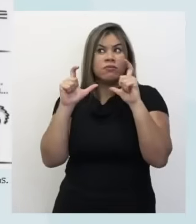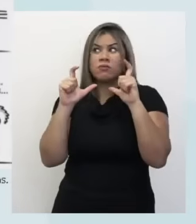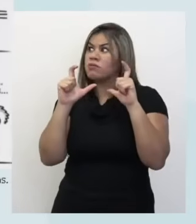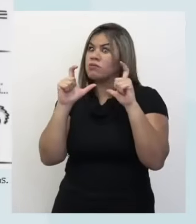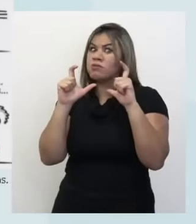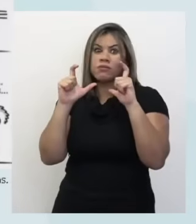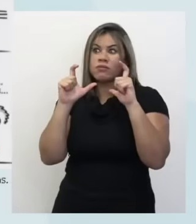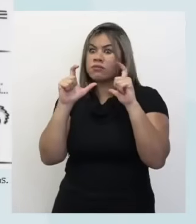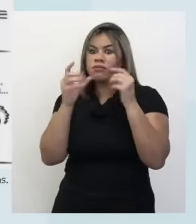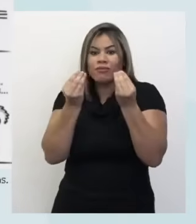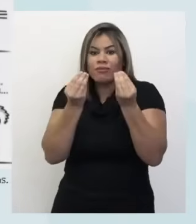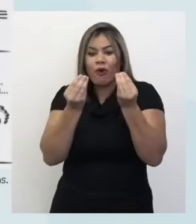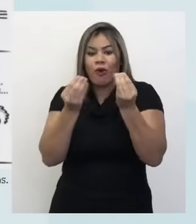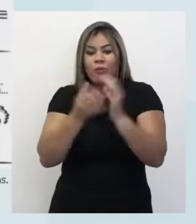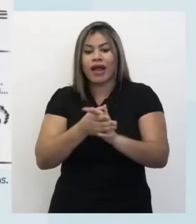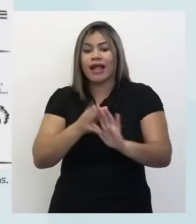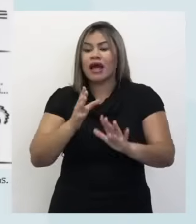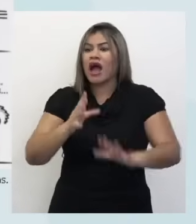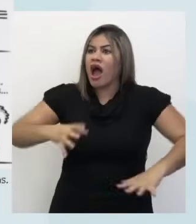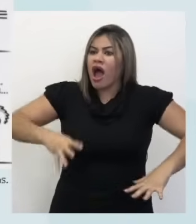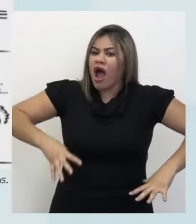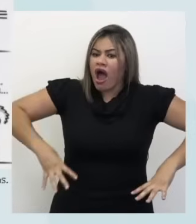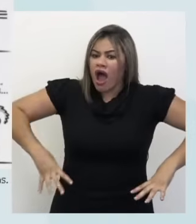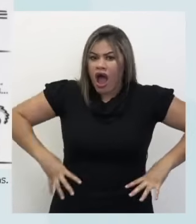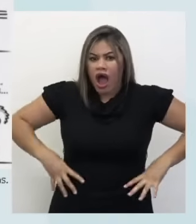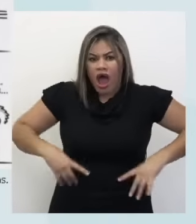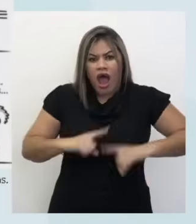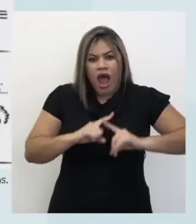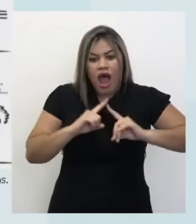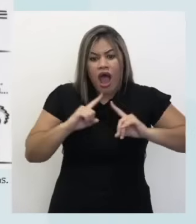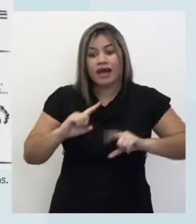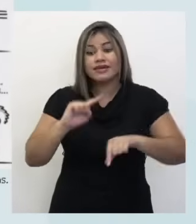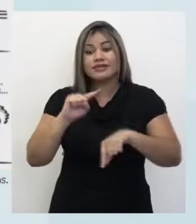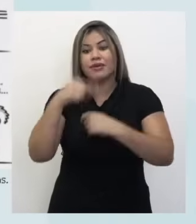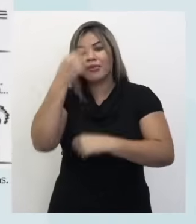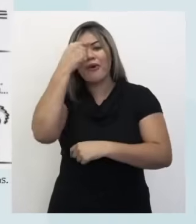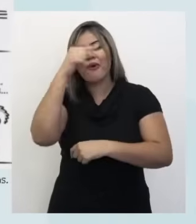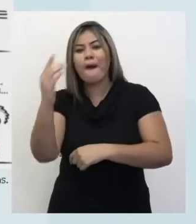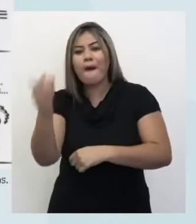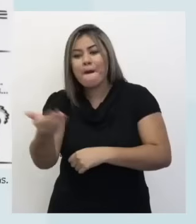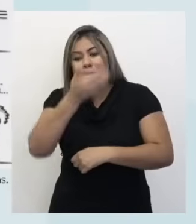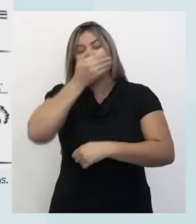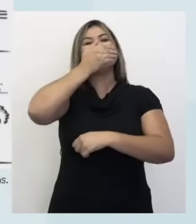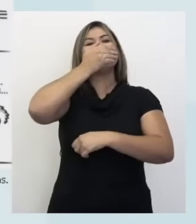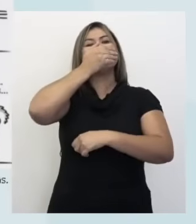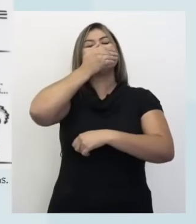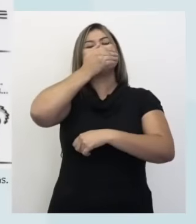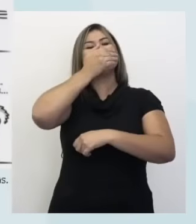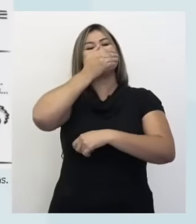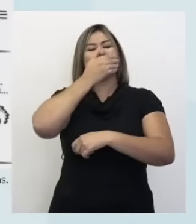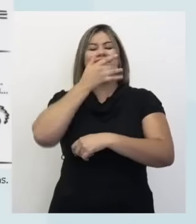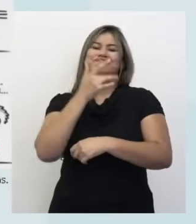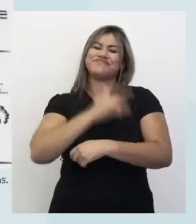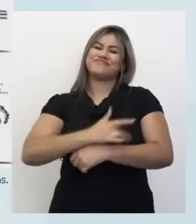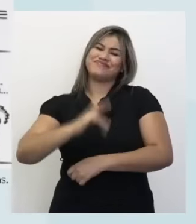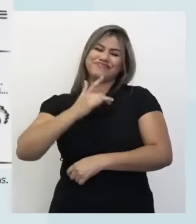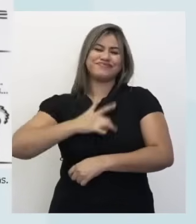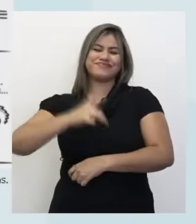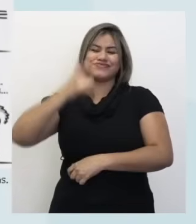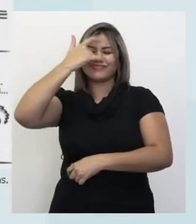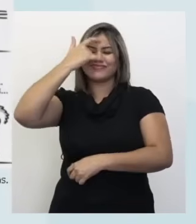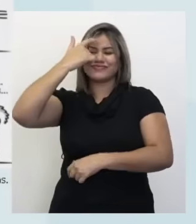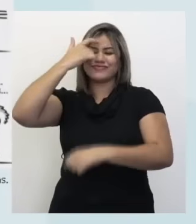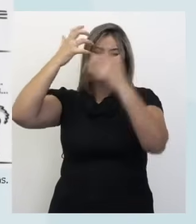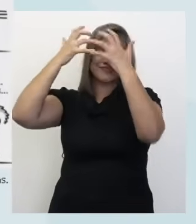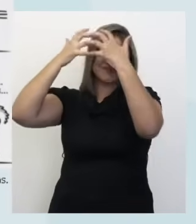olhos. Depois, ela tenta reclamar. E, por último, ela é calada. Tadinha da consciência, né? O tamanho do